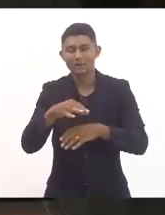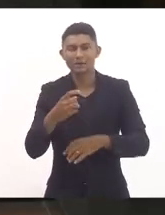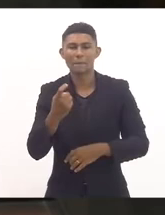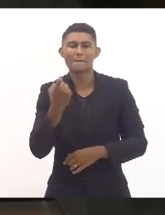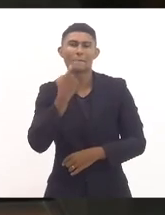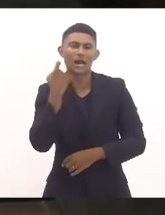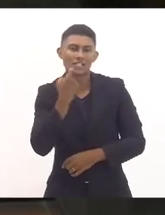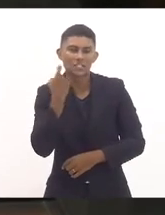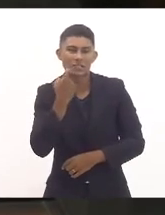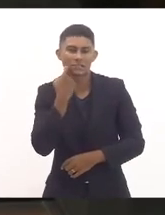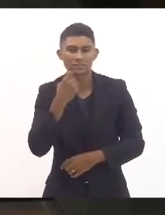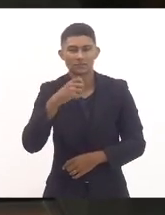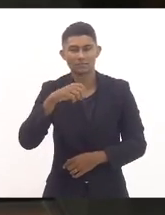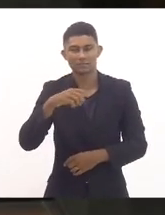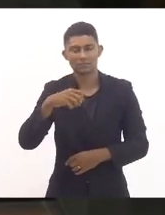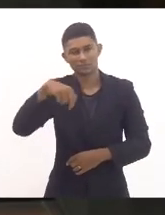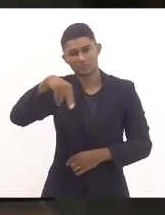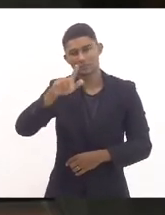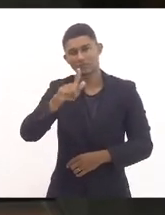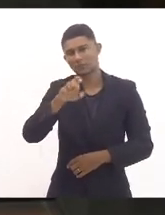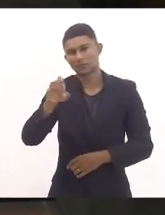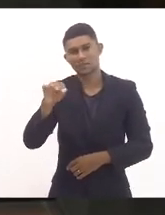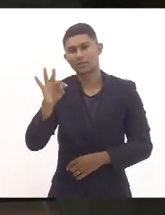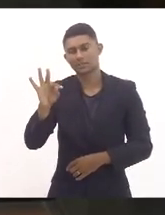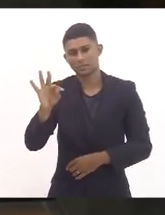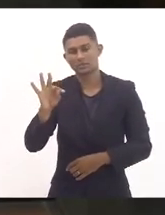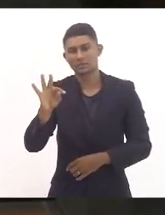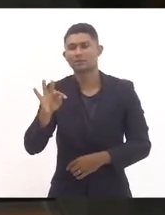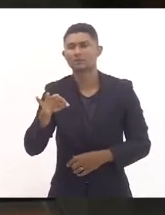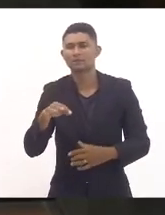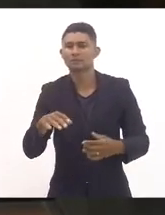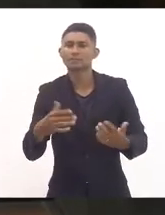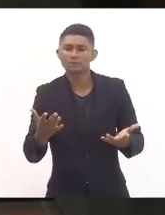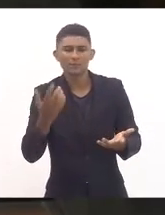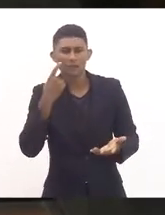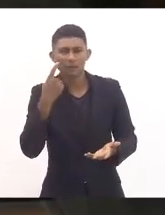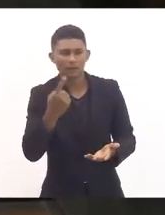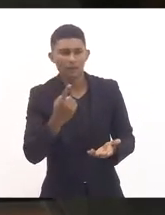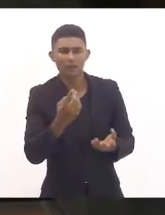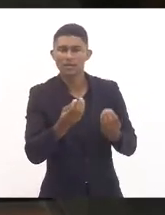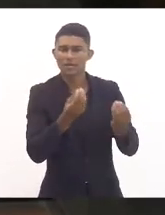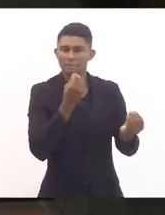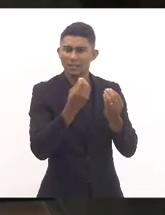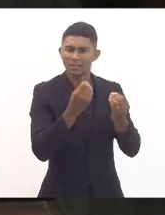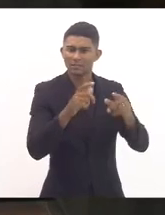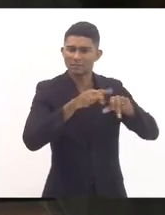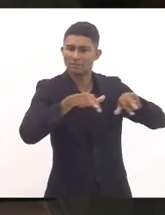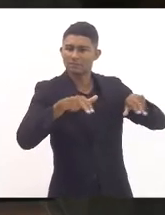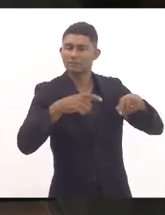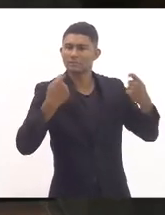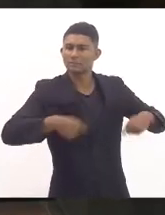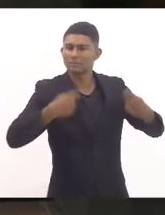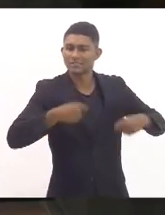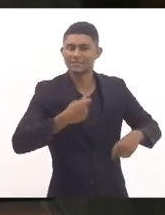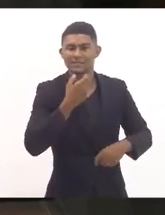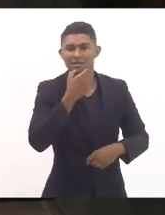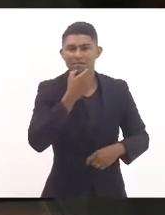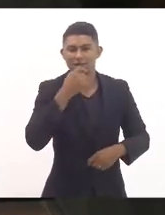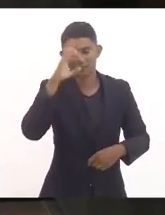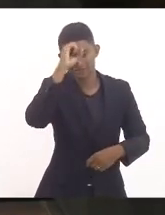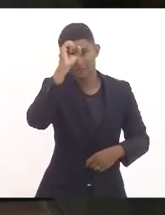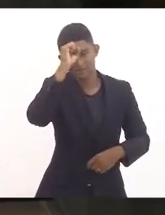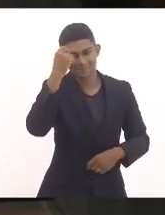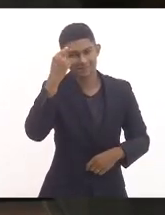nuggets, salsichas e demais embutidos. Até na alimentação, deputado, temos que aprender inglês.